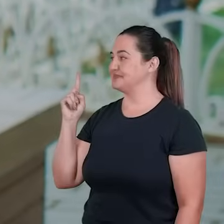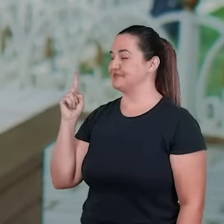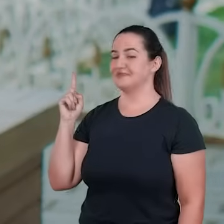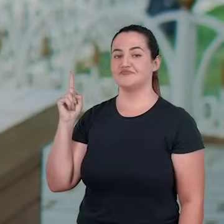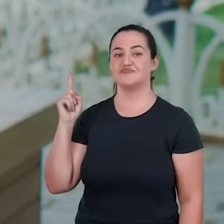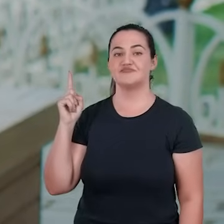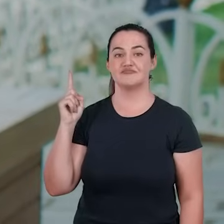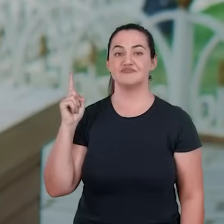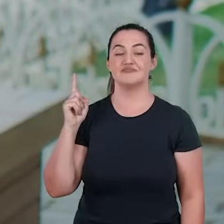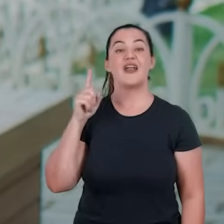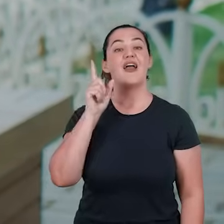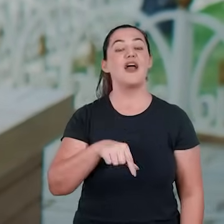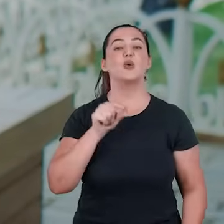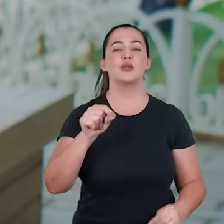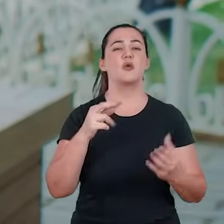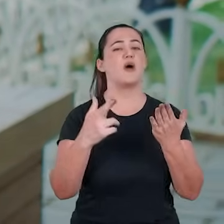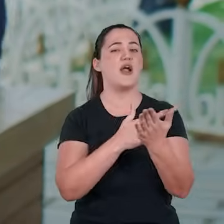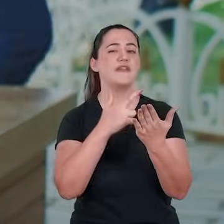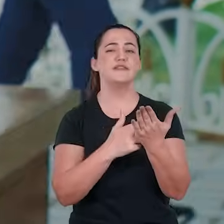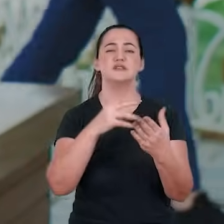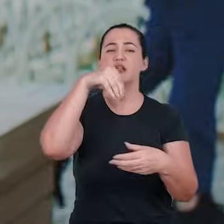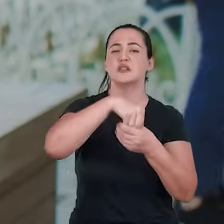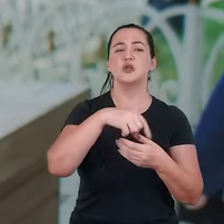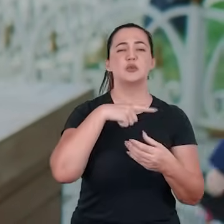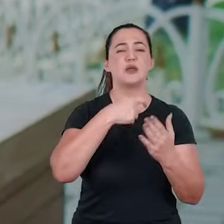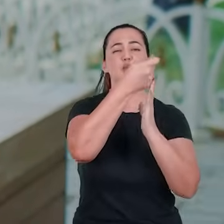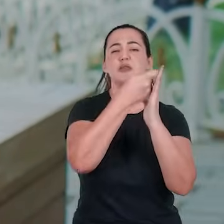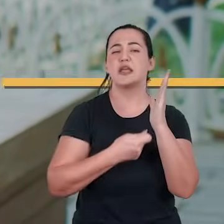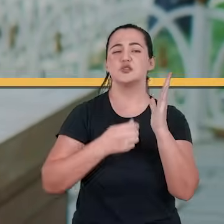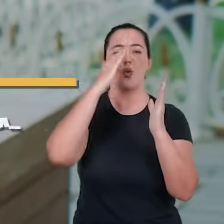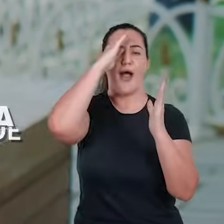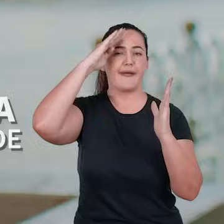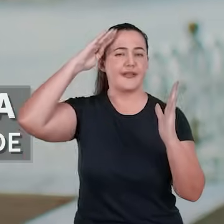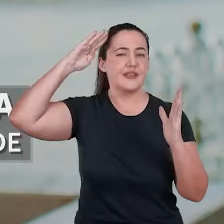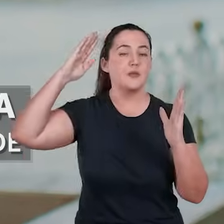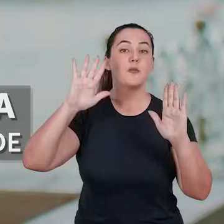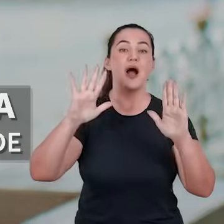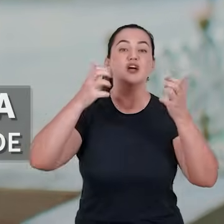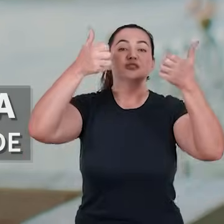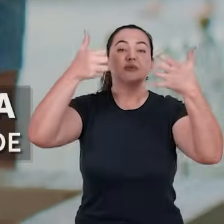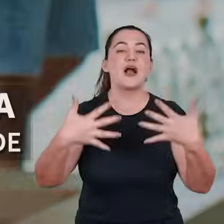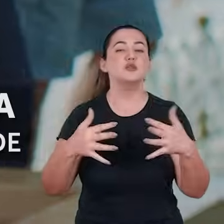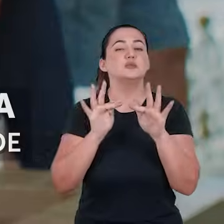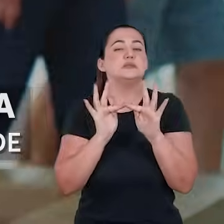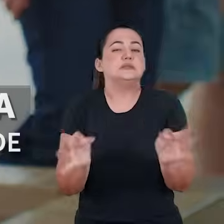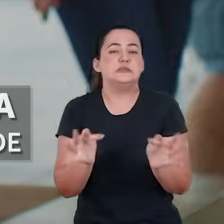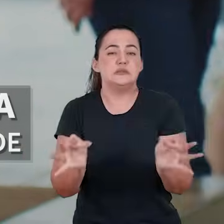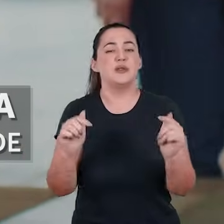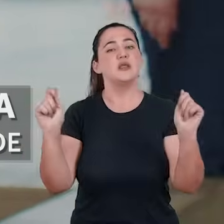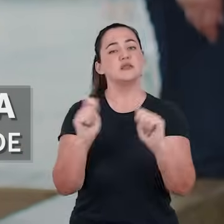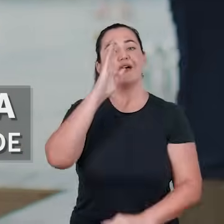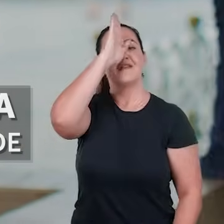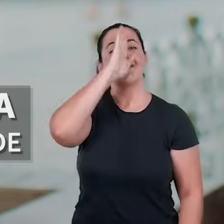Isso aqui é um conteúdo bem acadêmico, mas fica tranquilo, em linguagem fácil, que pode ser seu inteiramente